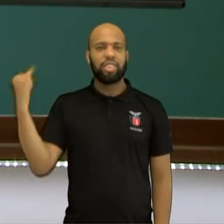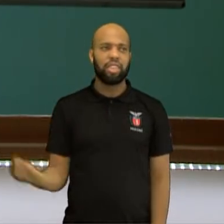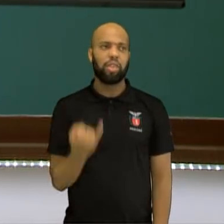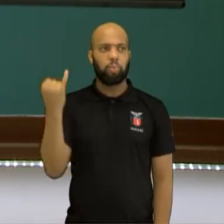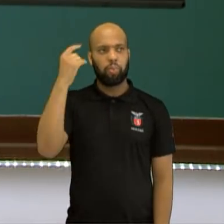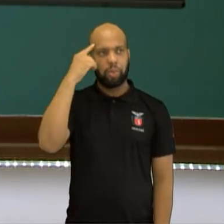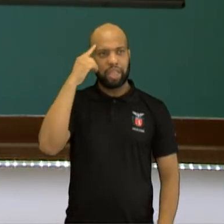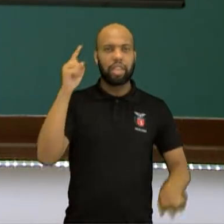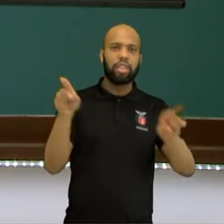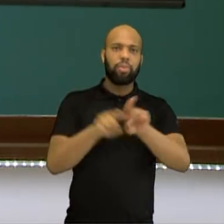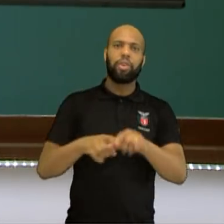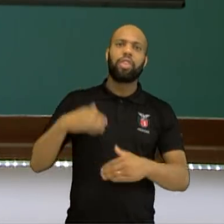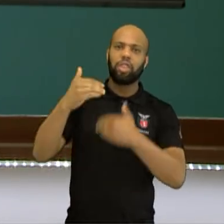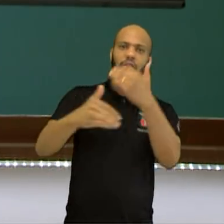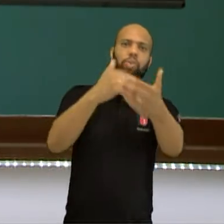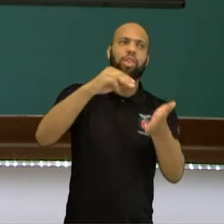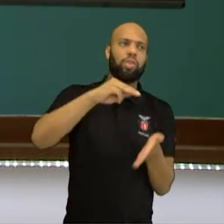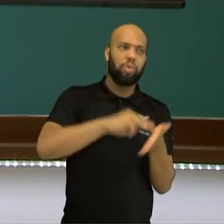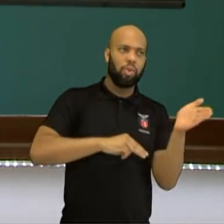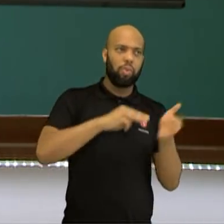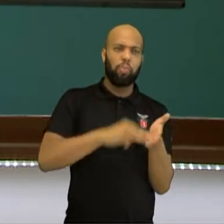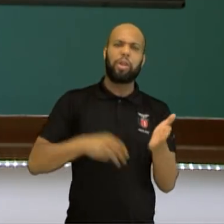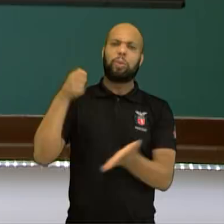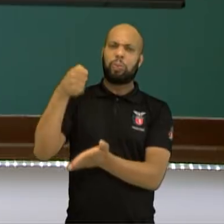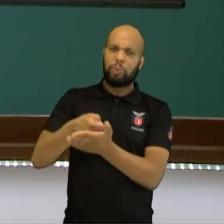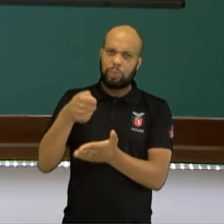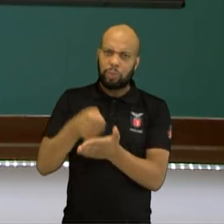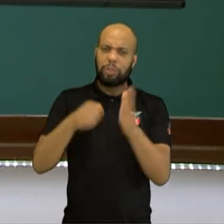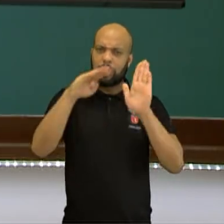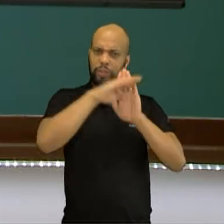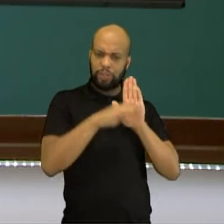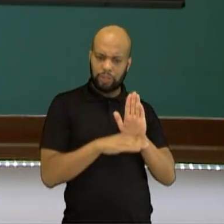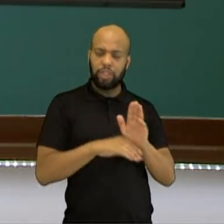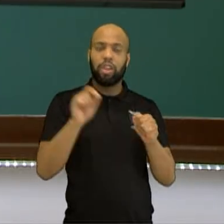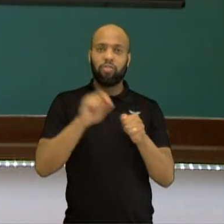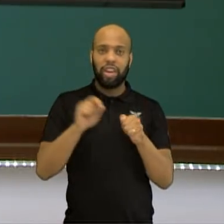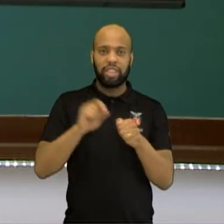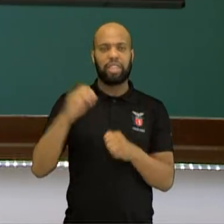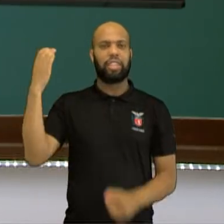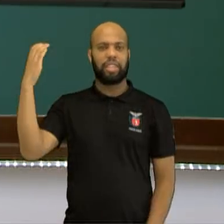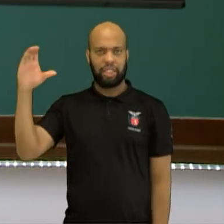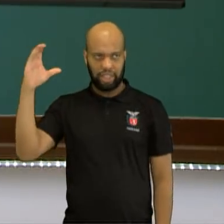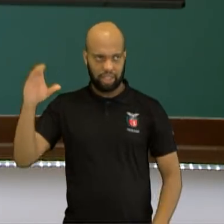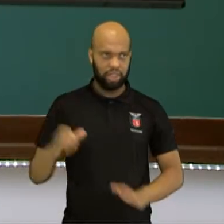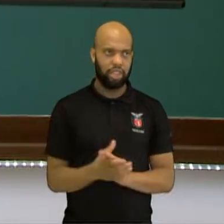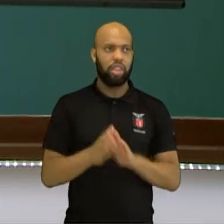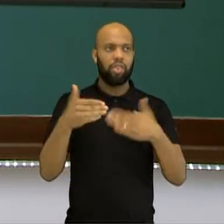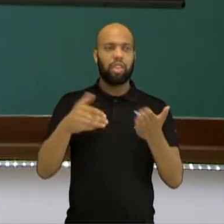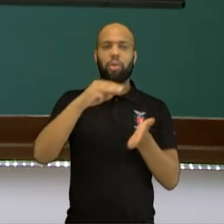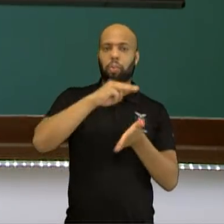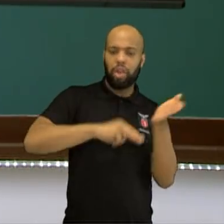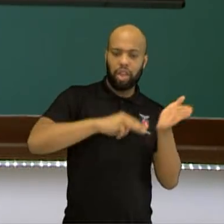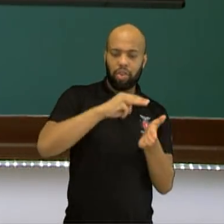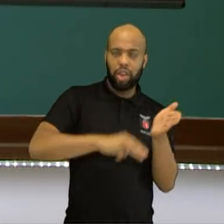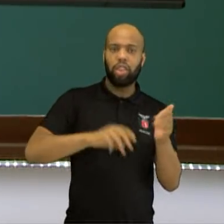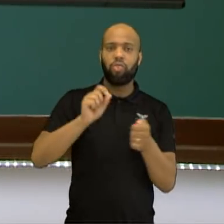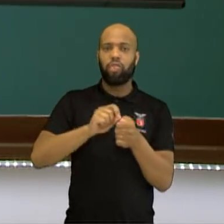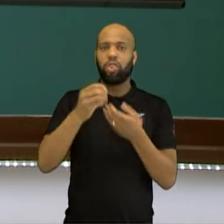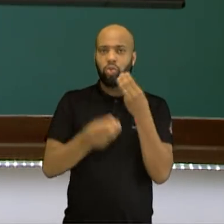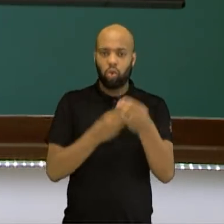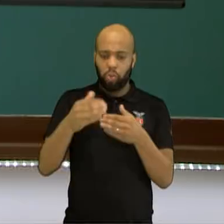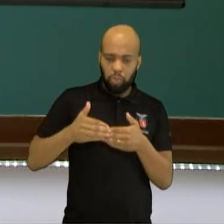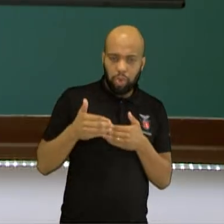pensar também o desenvolvimento de um método rigoroso para o fazer científico. O método, ele foi construído